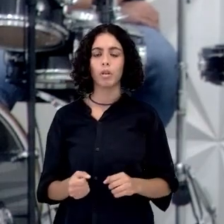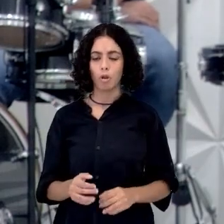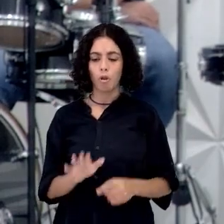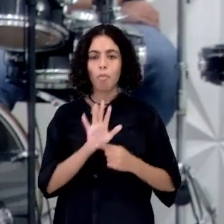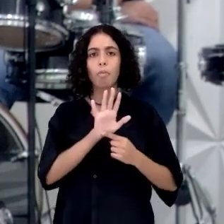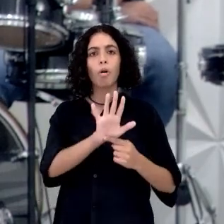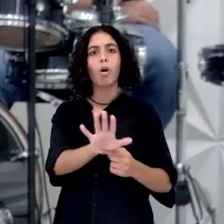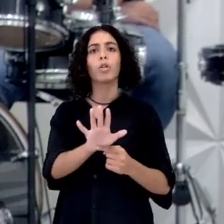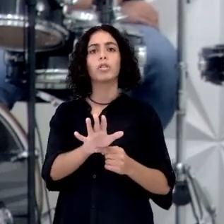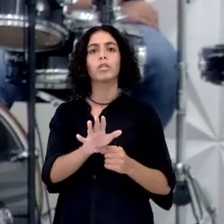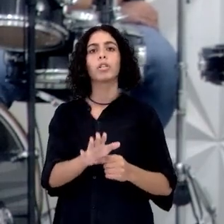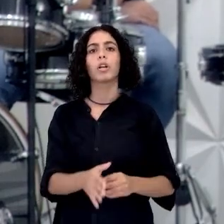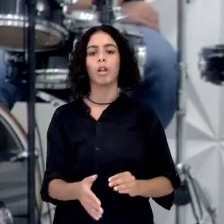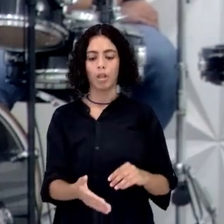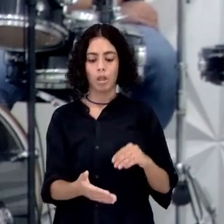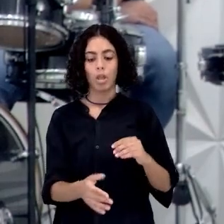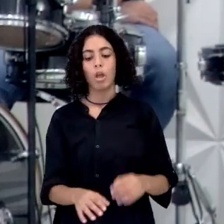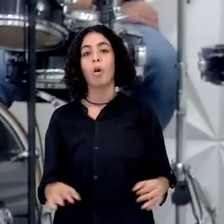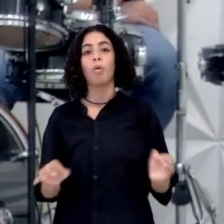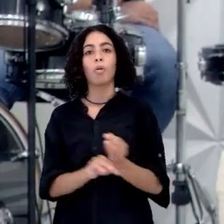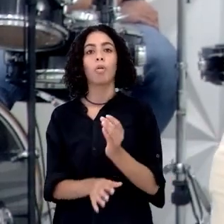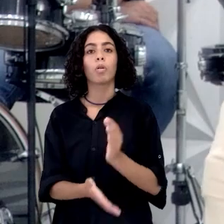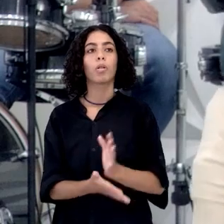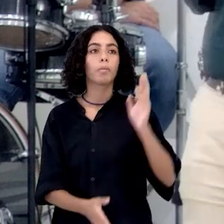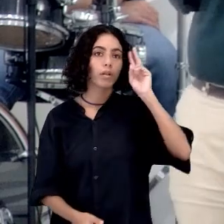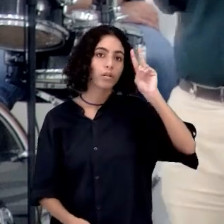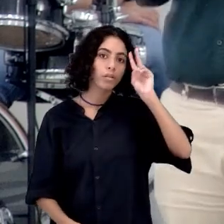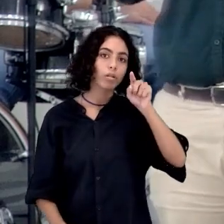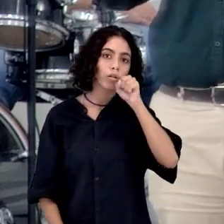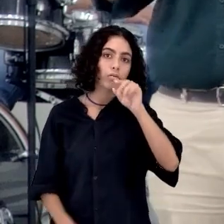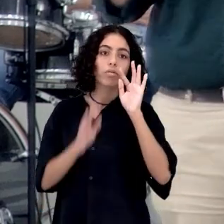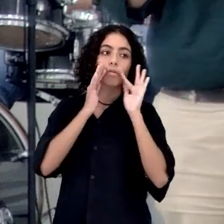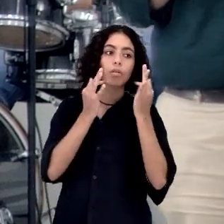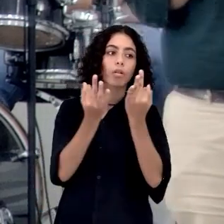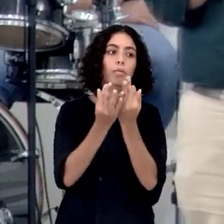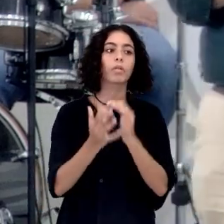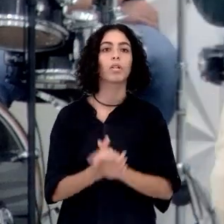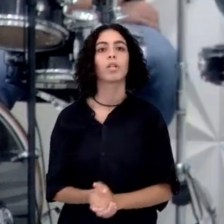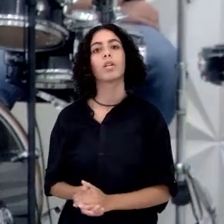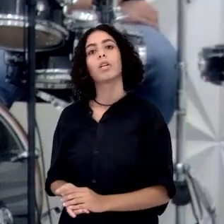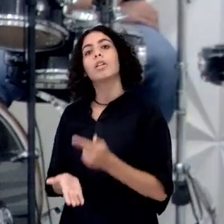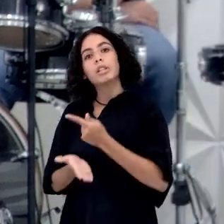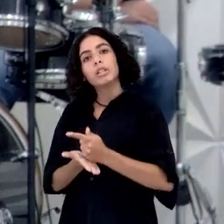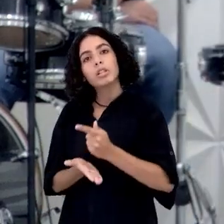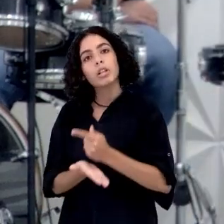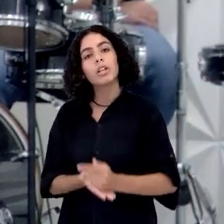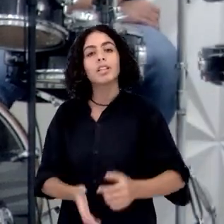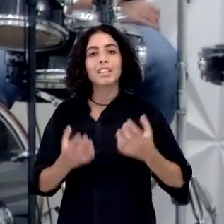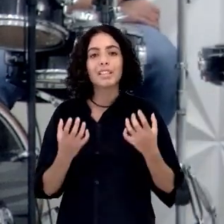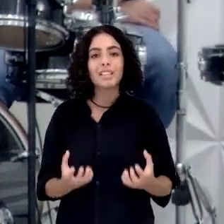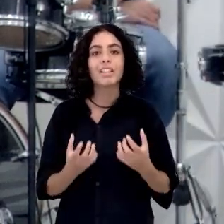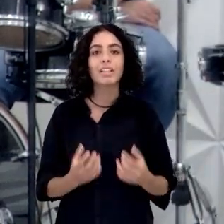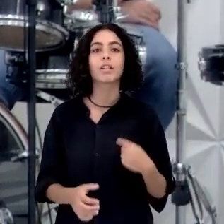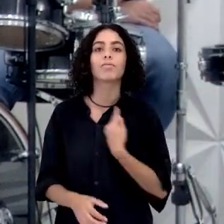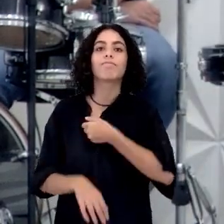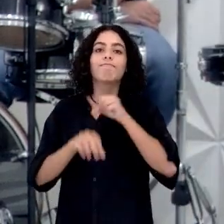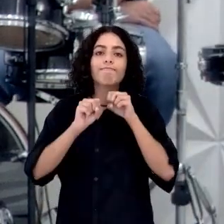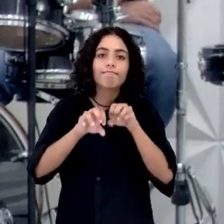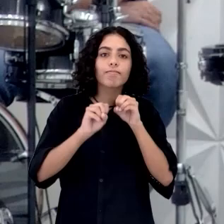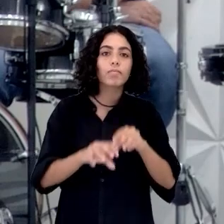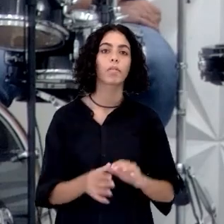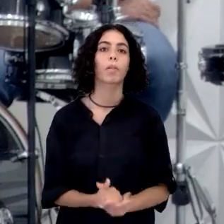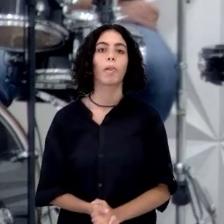lição aqui que o texto de Gênesis nos ensina com toda essa história da arca. A família de Noé só